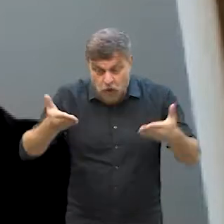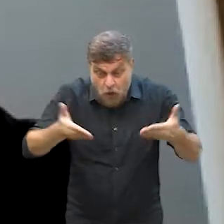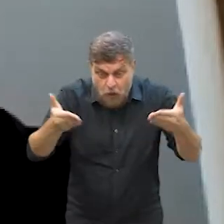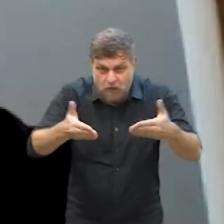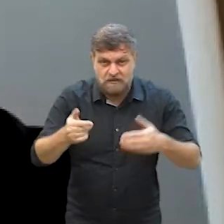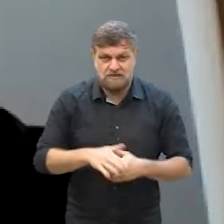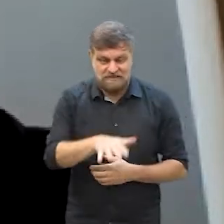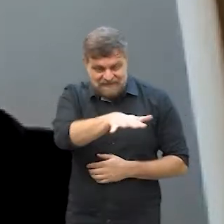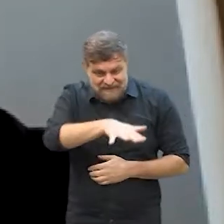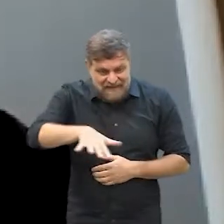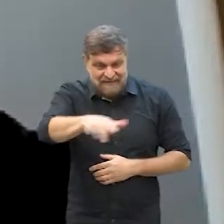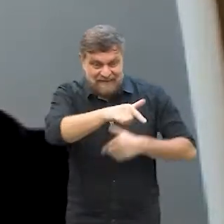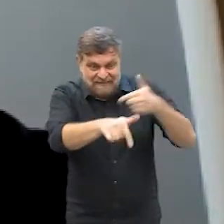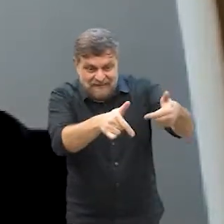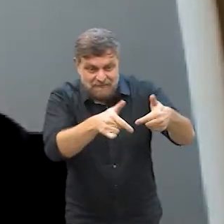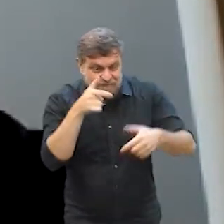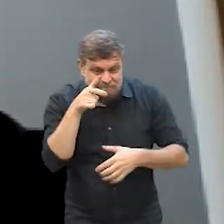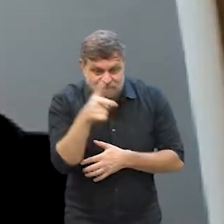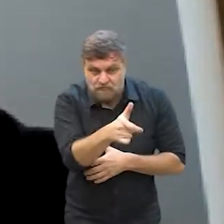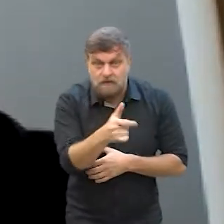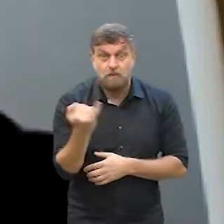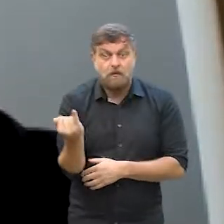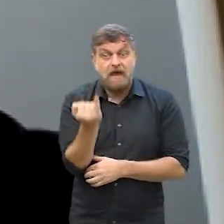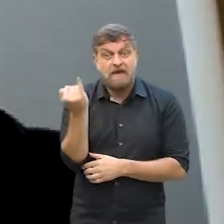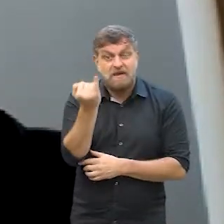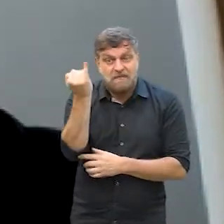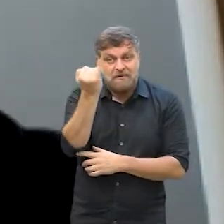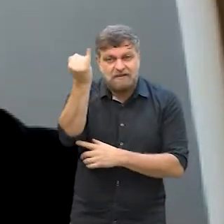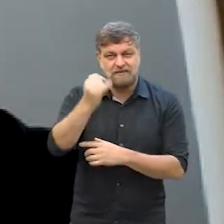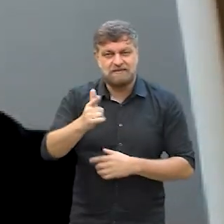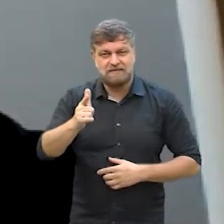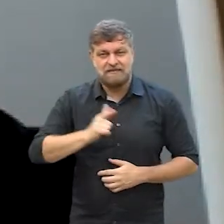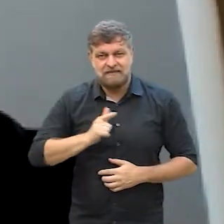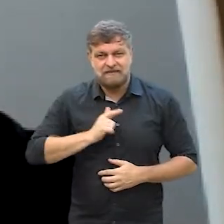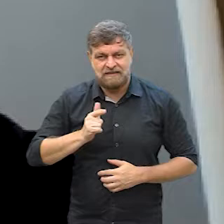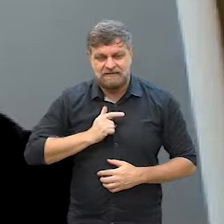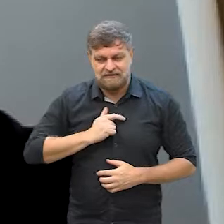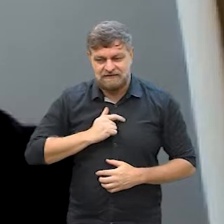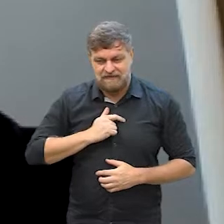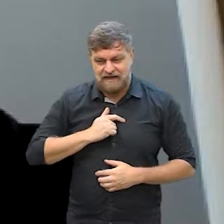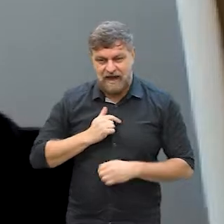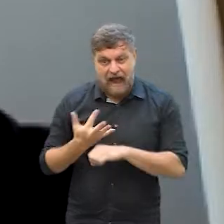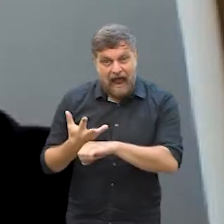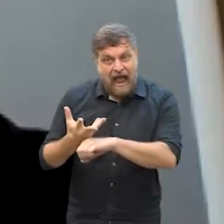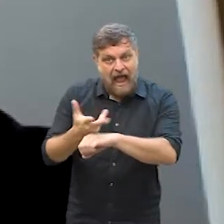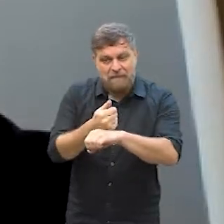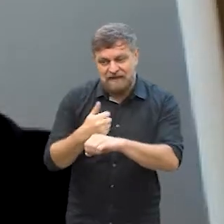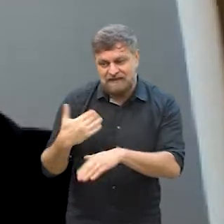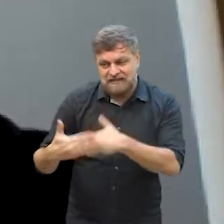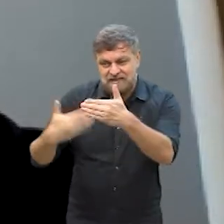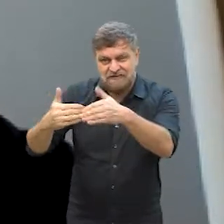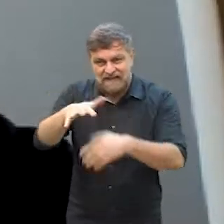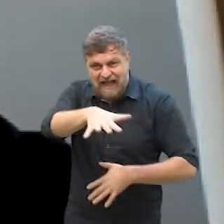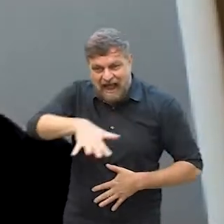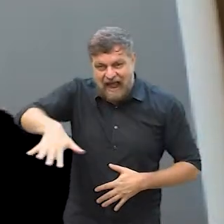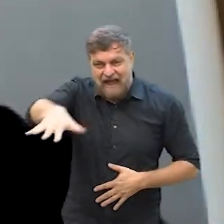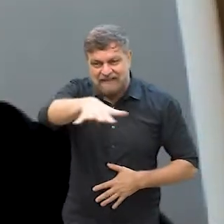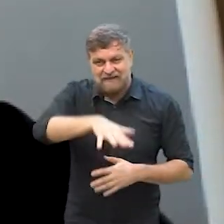isso hoje, né, no cenário atual, mais do que nunca, como é importante desenvolver essas habilidades relacionadas ao